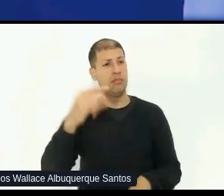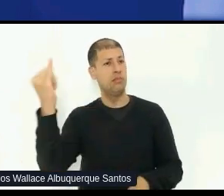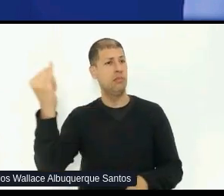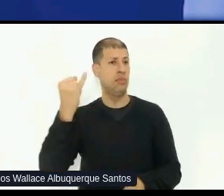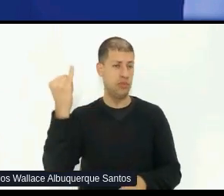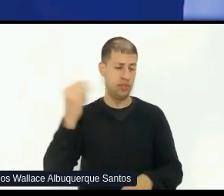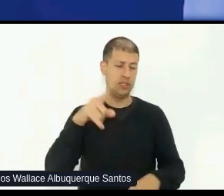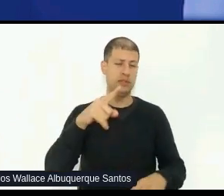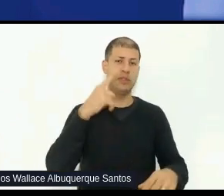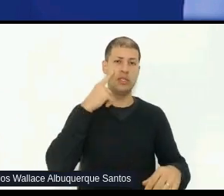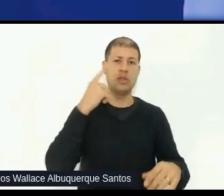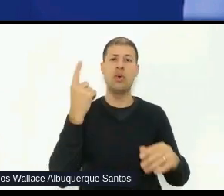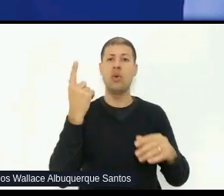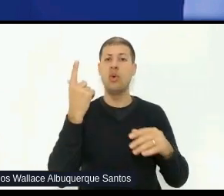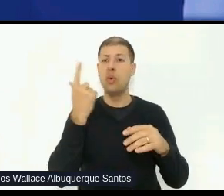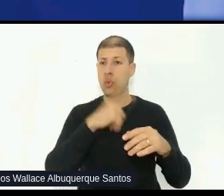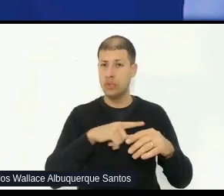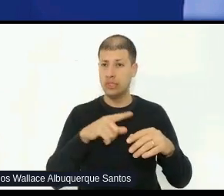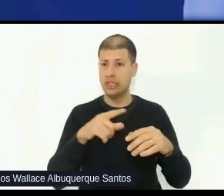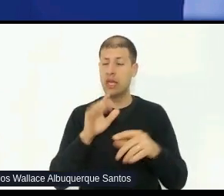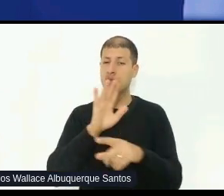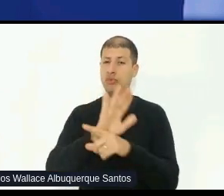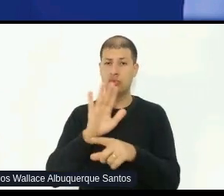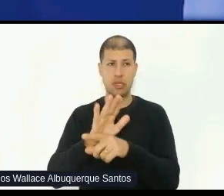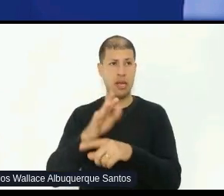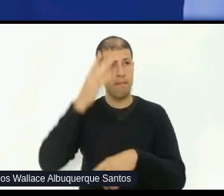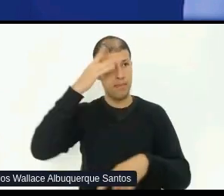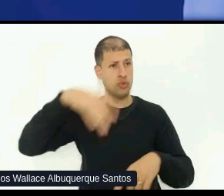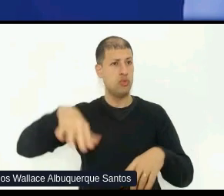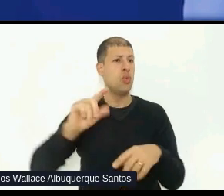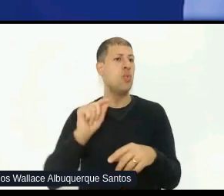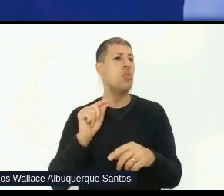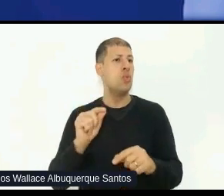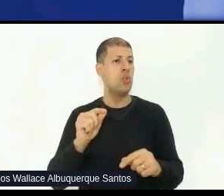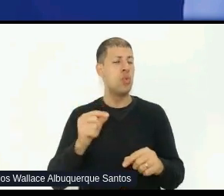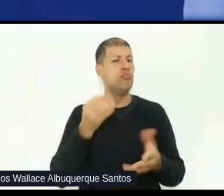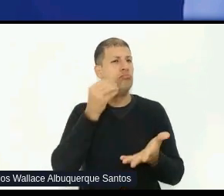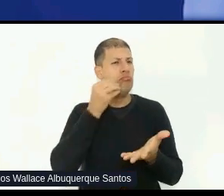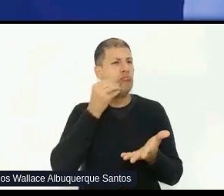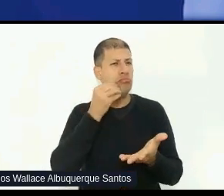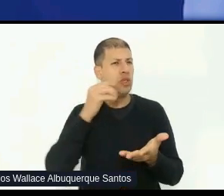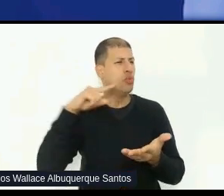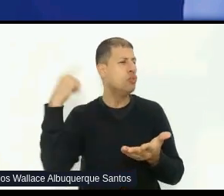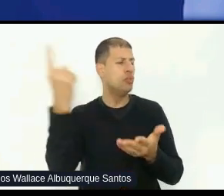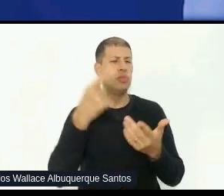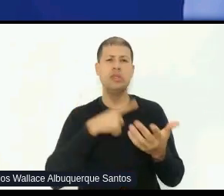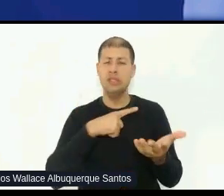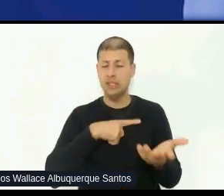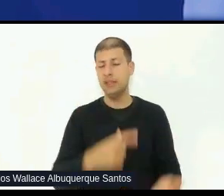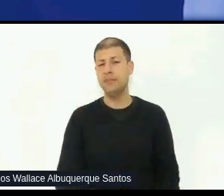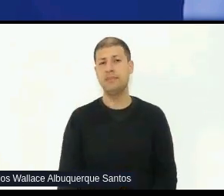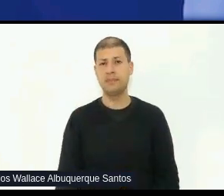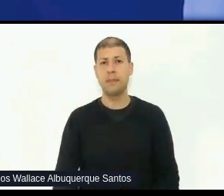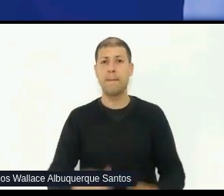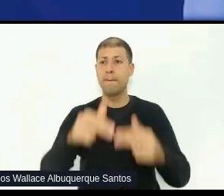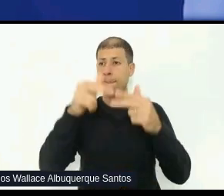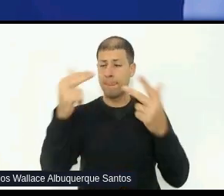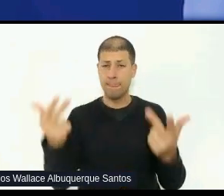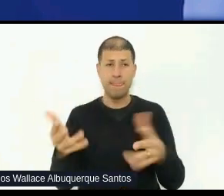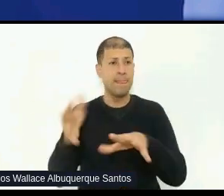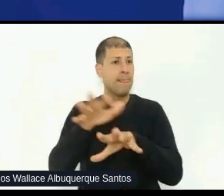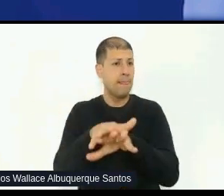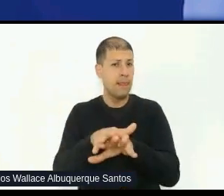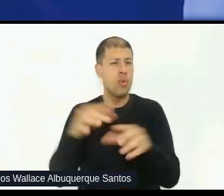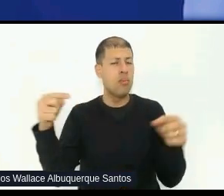vocês consigam fornecer para essas pessoas o nível de oportunidades que todo mundo tem. Diversidade, inclusão tem tudo a